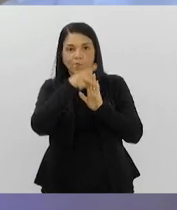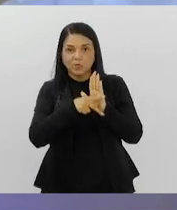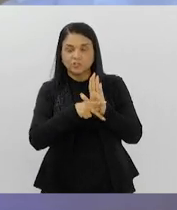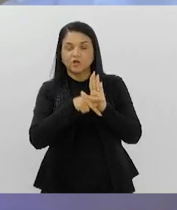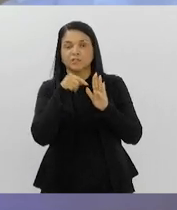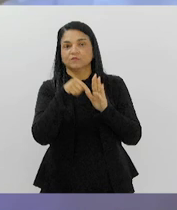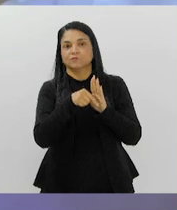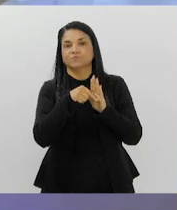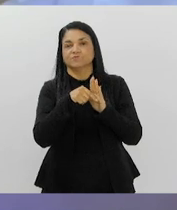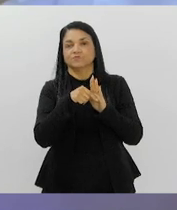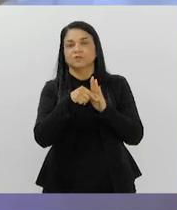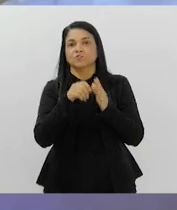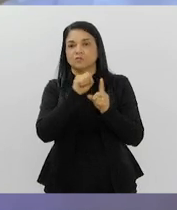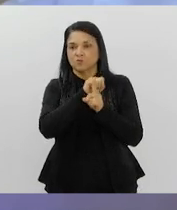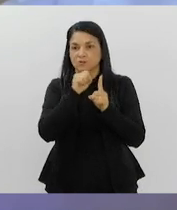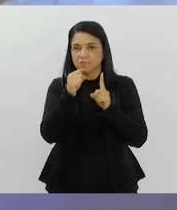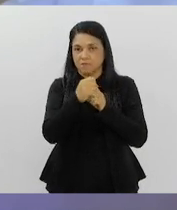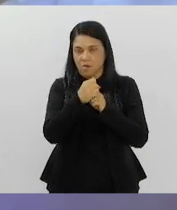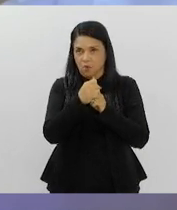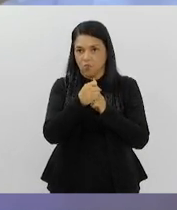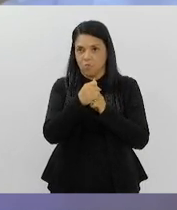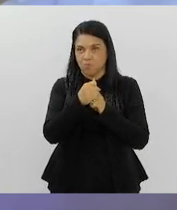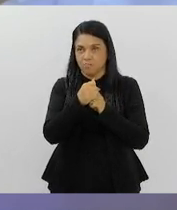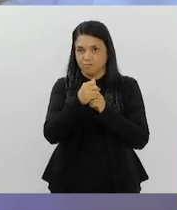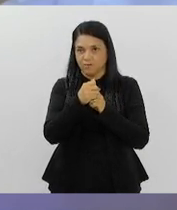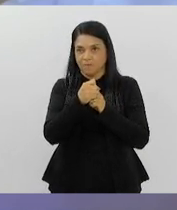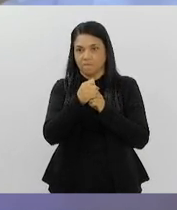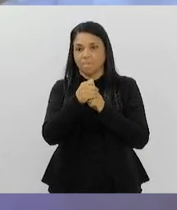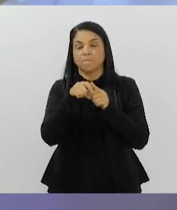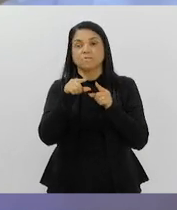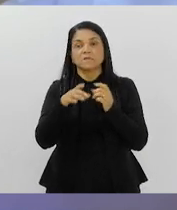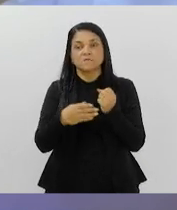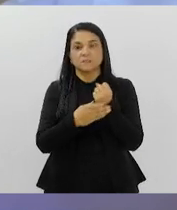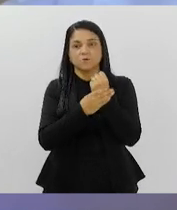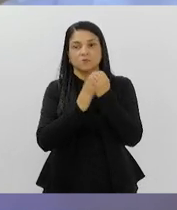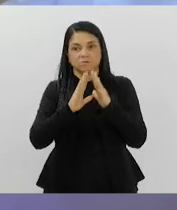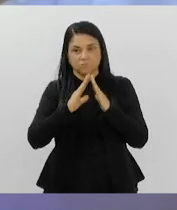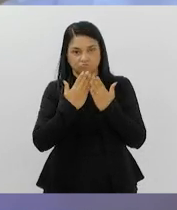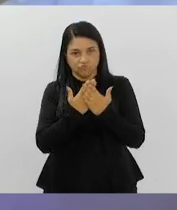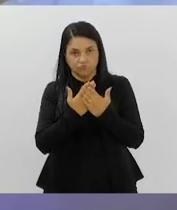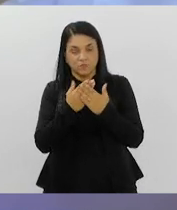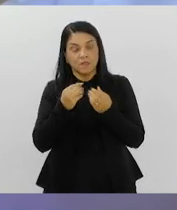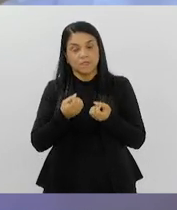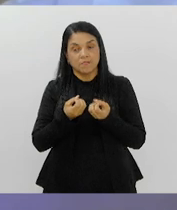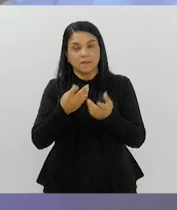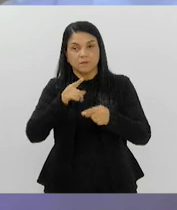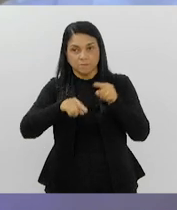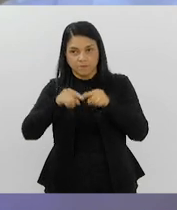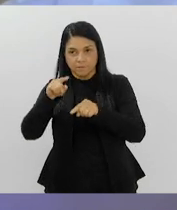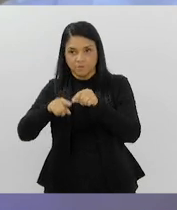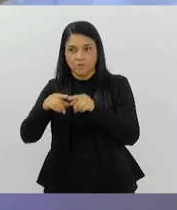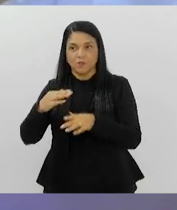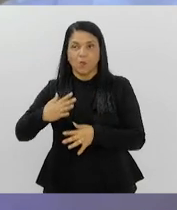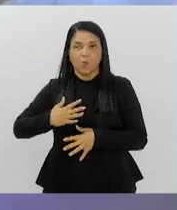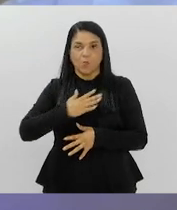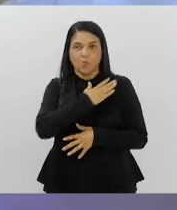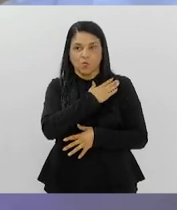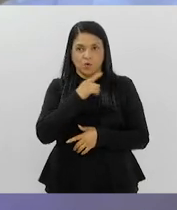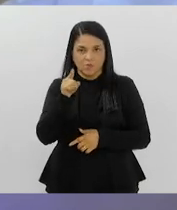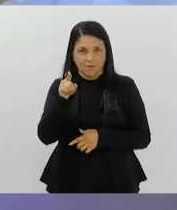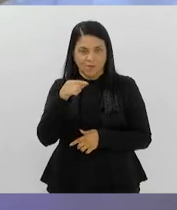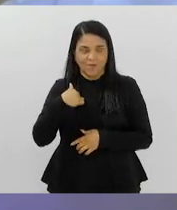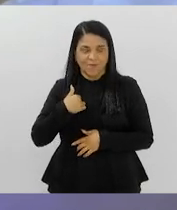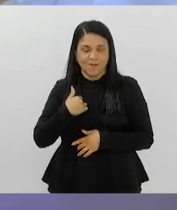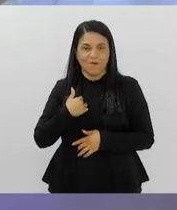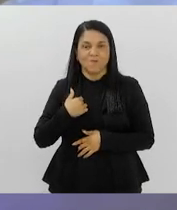Vida. E como SEJUSP, nós agimos como parceiro entregando materiais. Ali está a foto do coronel Taop, que hoje é o atual diretor